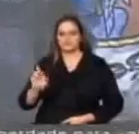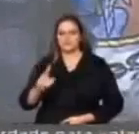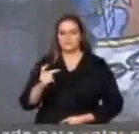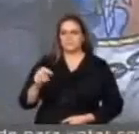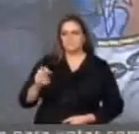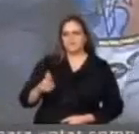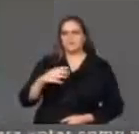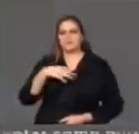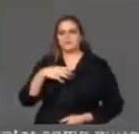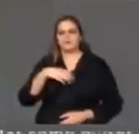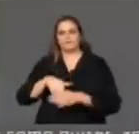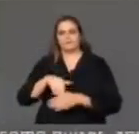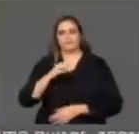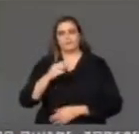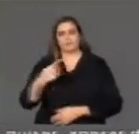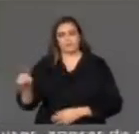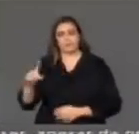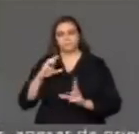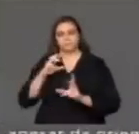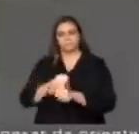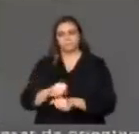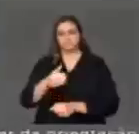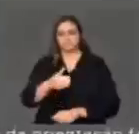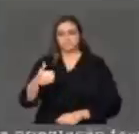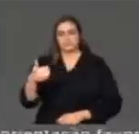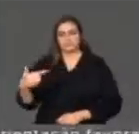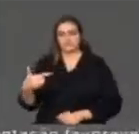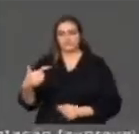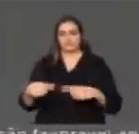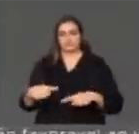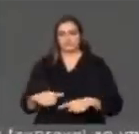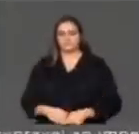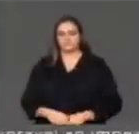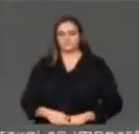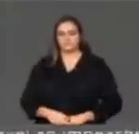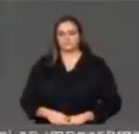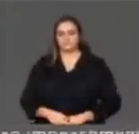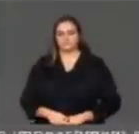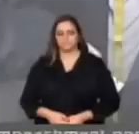Bahia, votou não, totalizando 112 votos contrários.